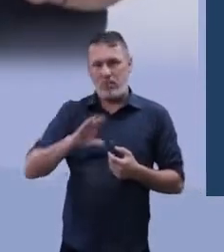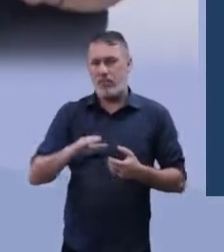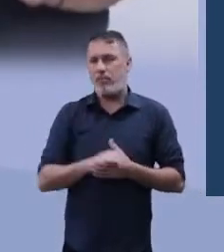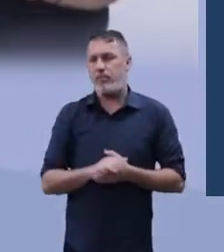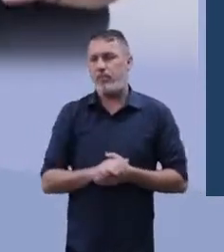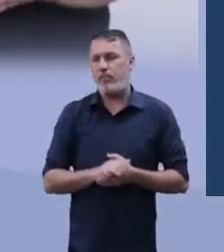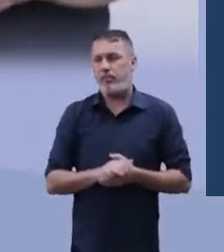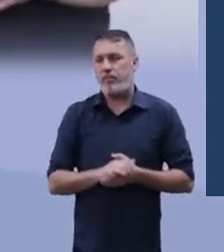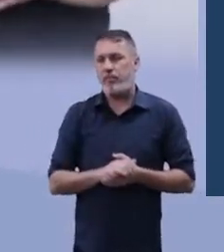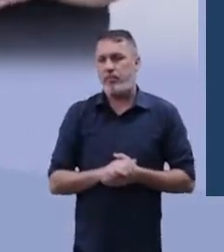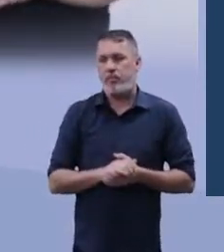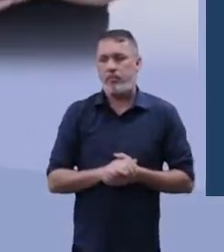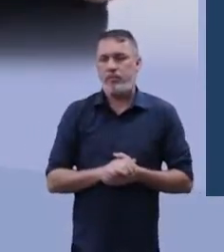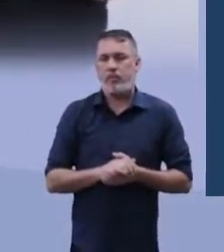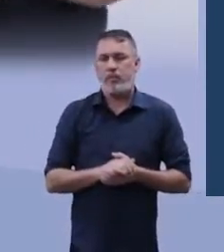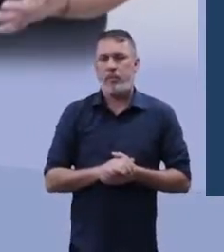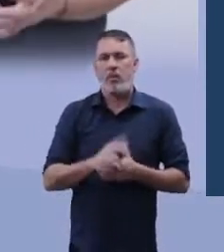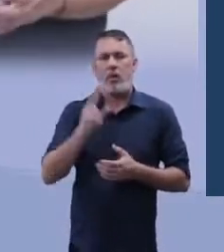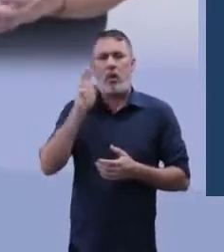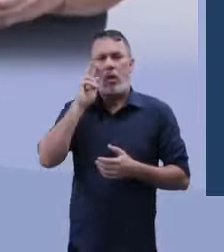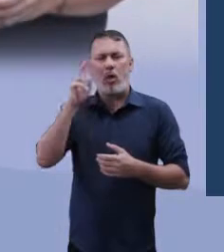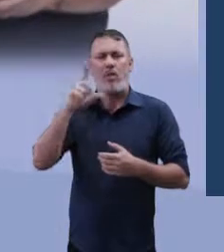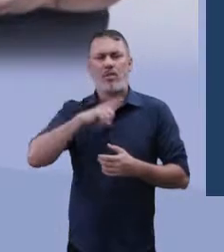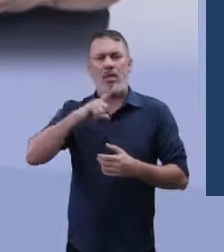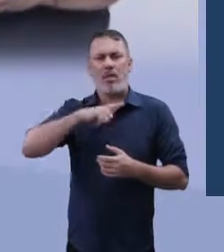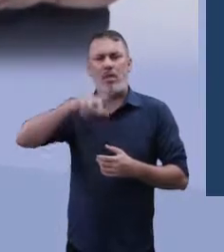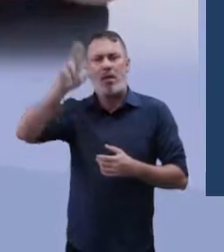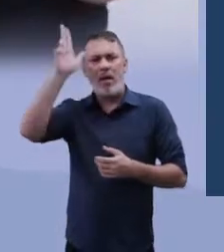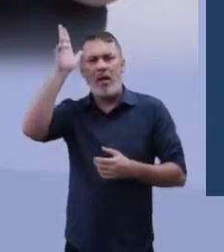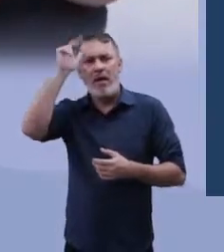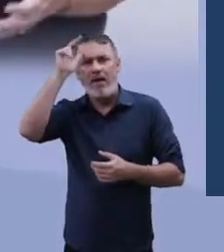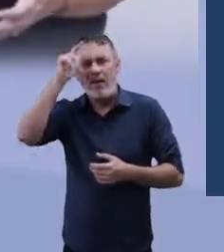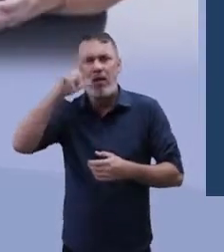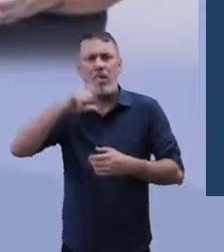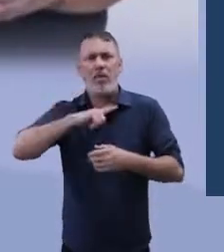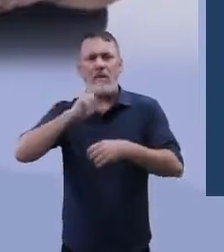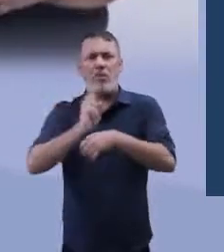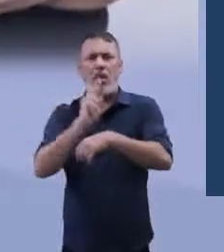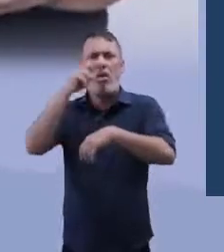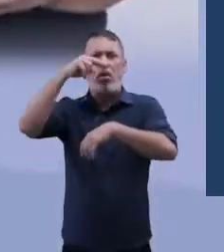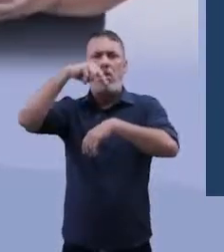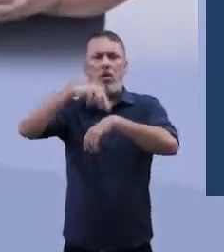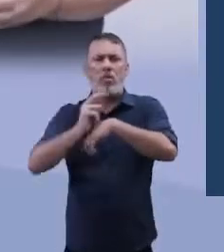Saltos recordes, cavalos da penha, correm